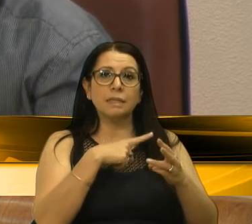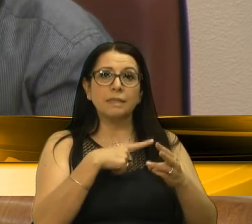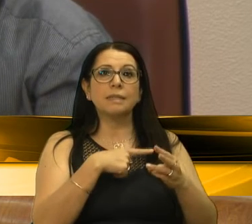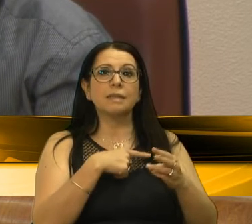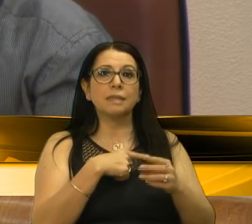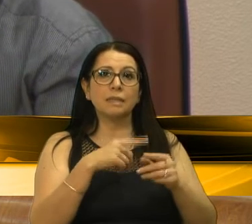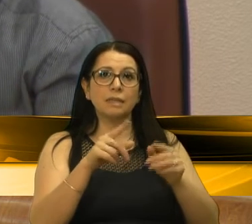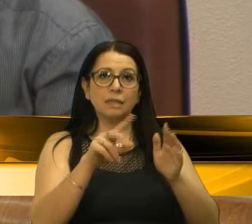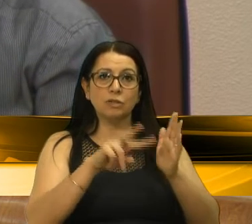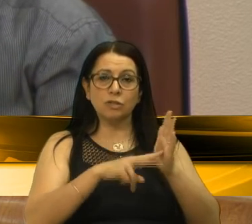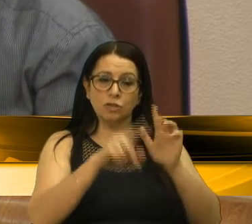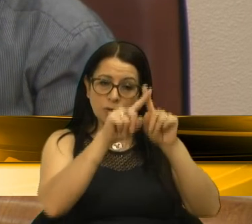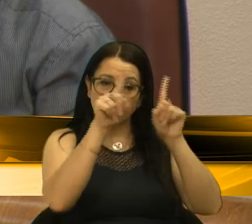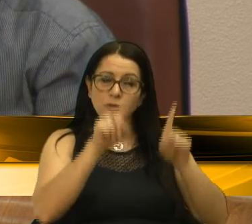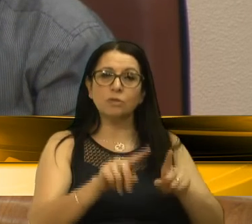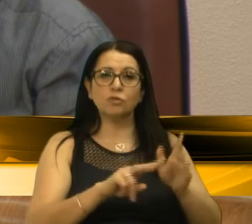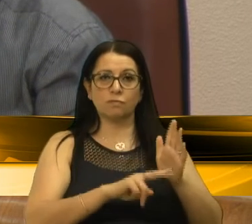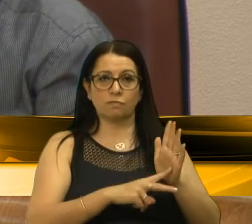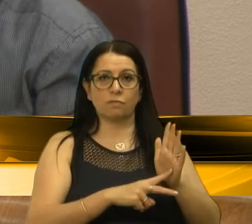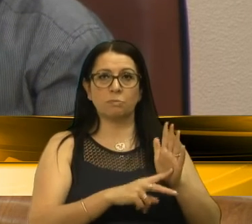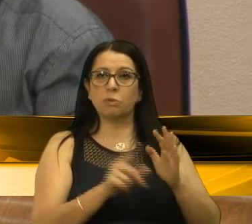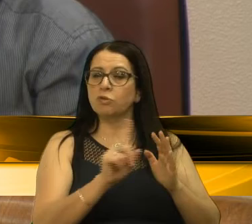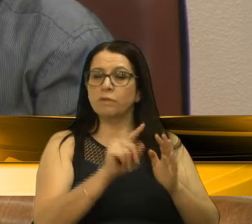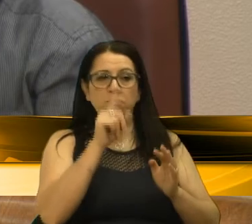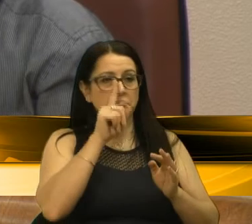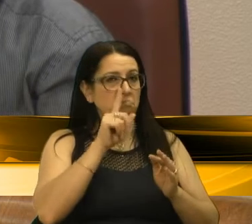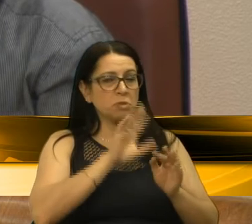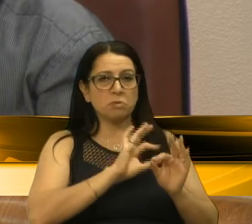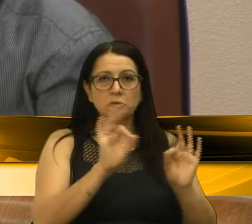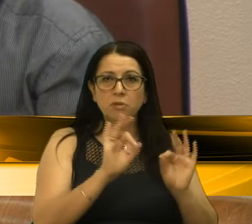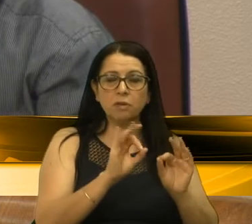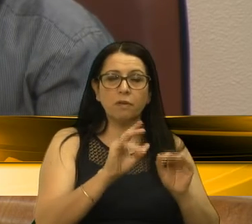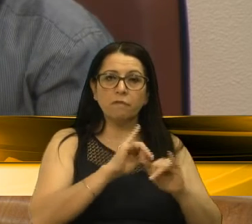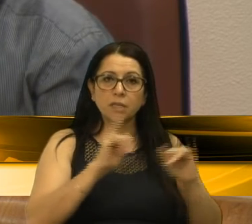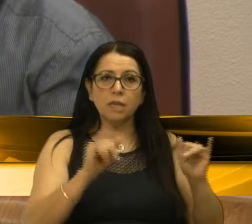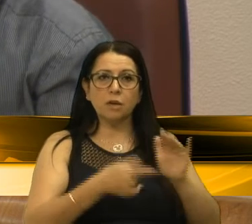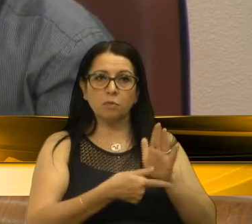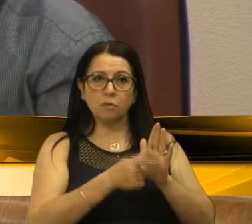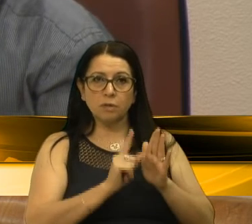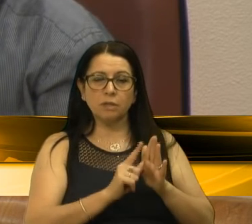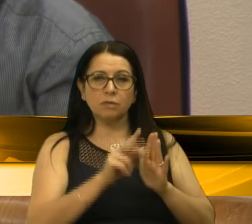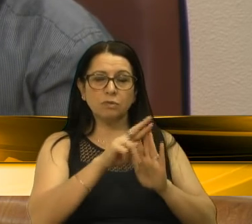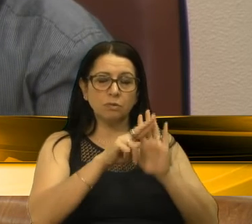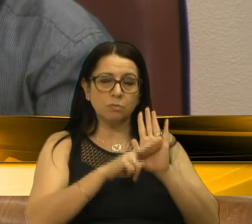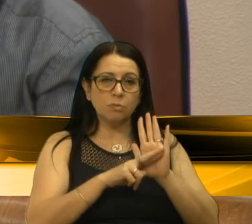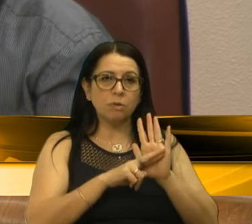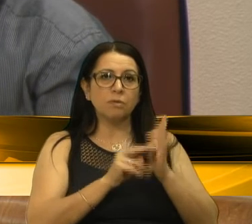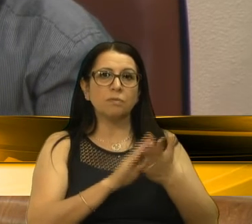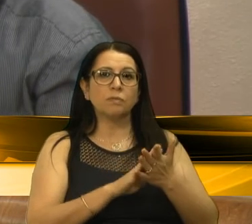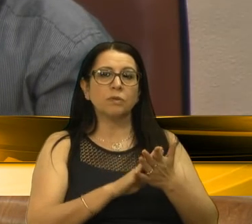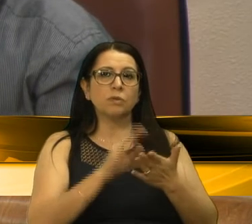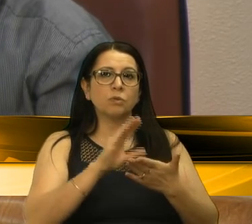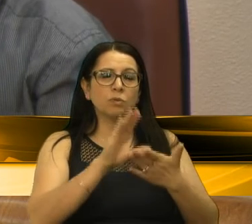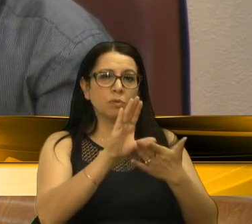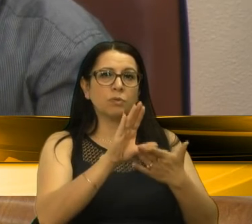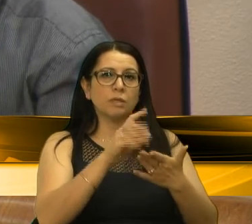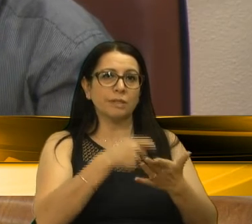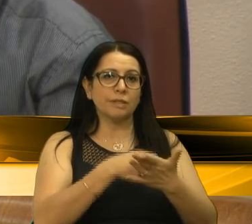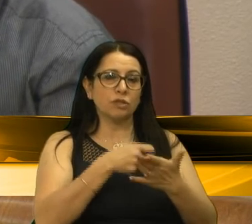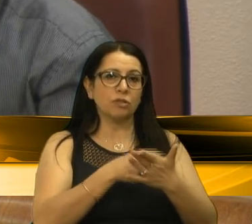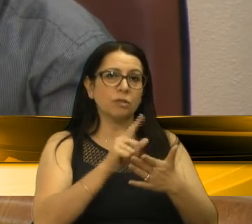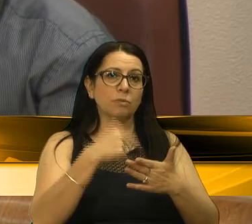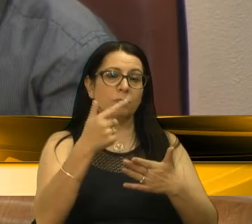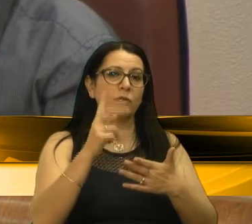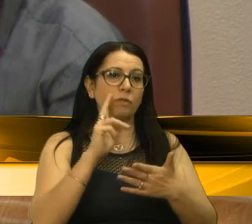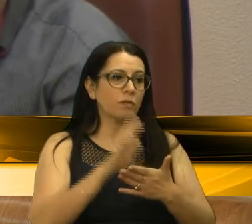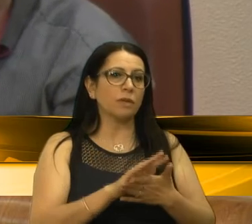Sindiserv. Para que não houvesse nenhum risco de dizer que não foram comunicados com antecedentes do regimento interno do Conselho exigia. Passado isso, eu